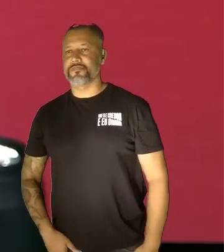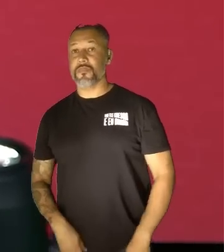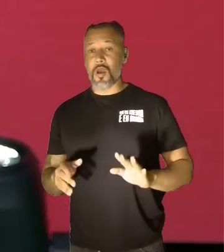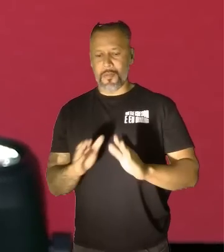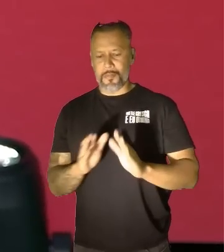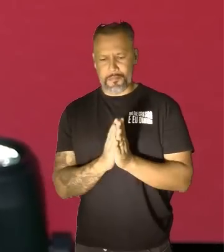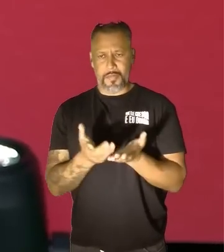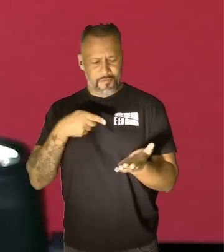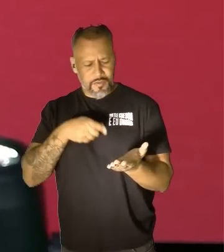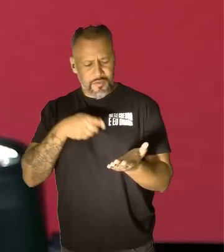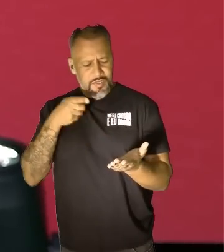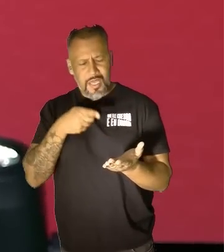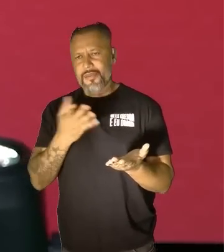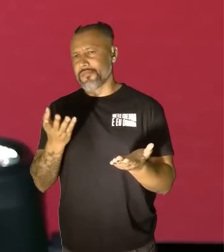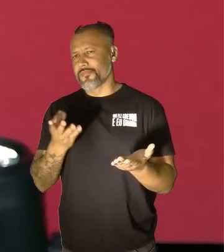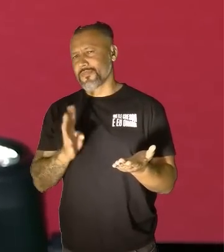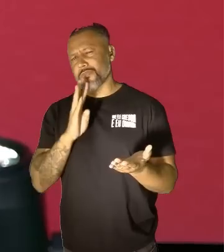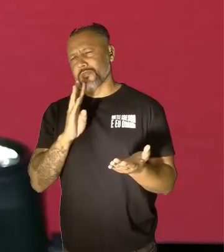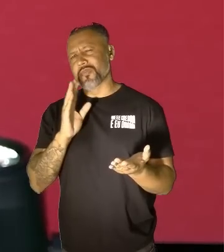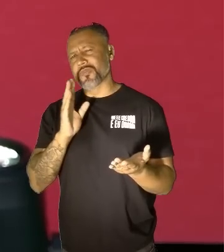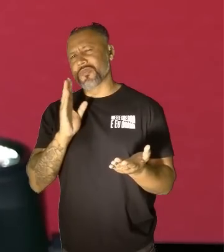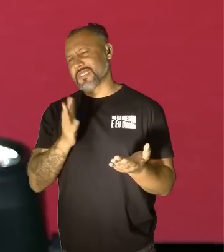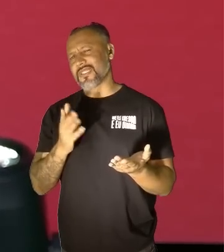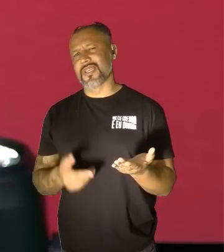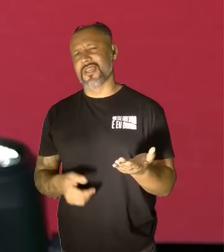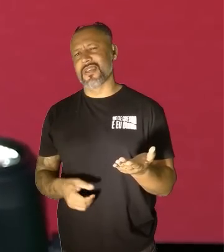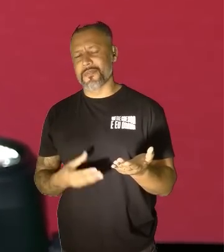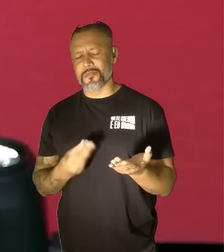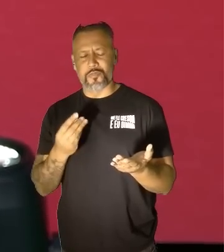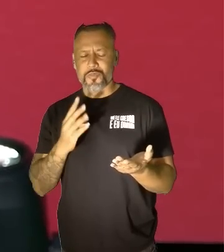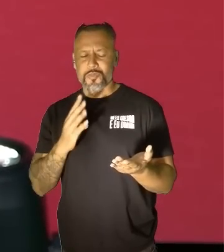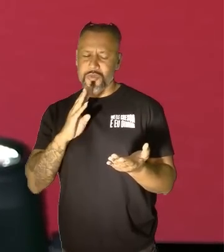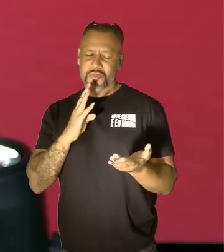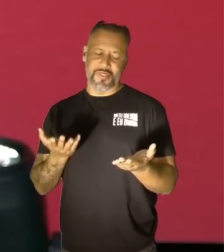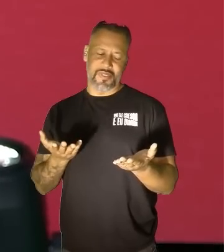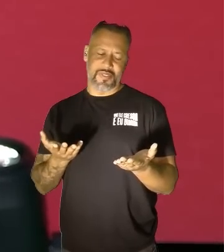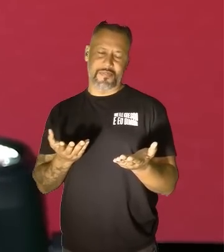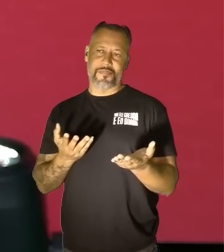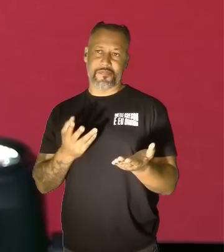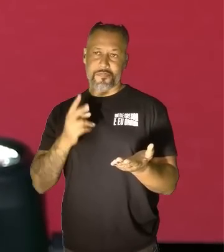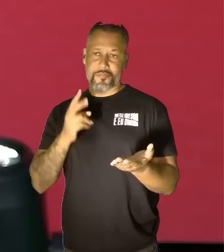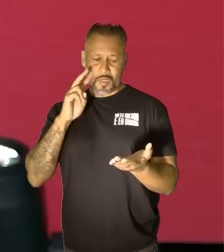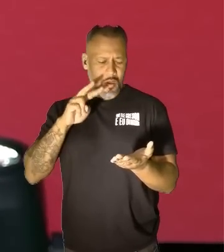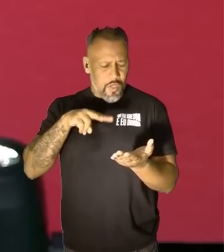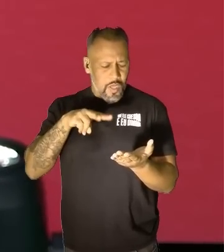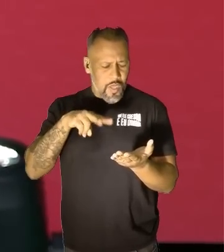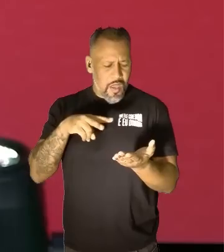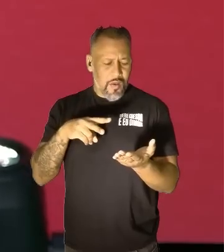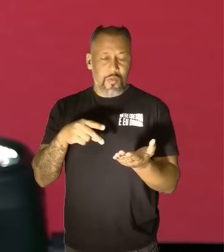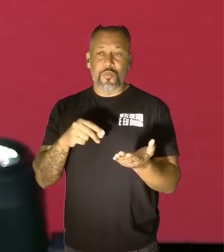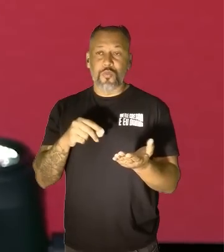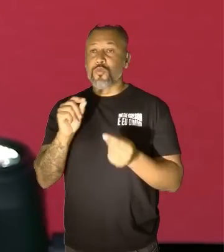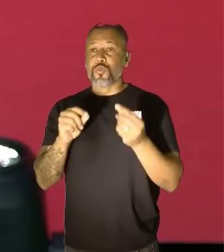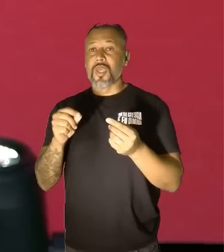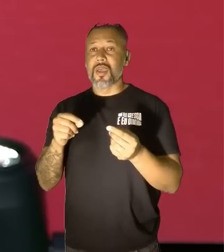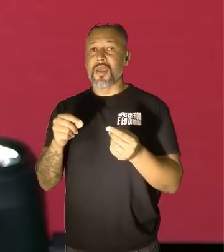mais conhecidas do Antigo Testamento. A história do profeta